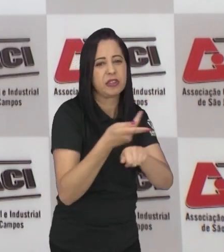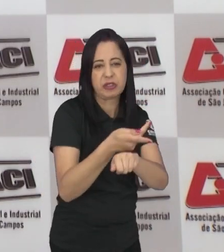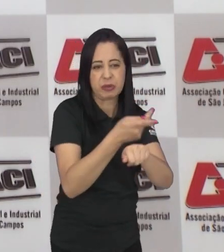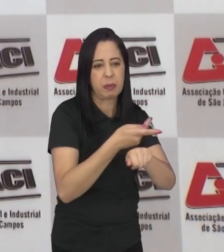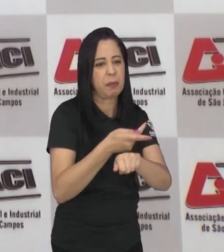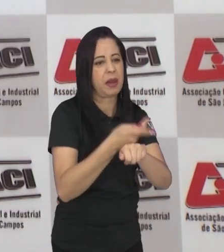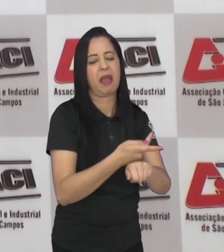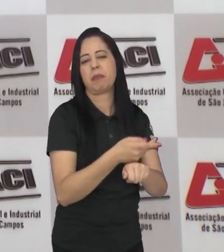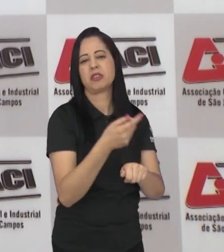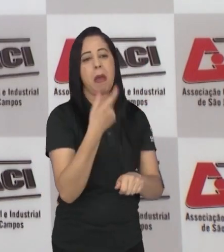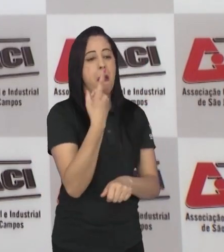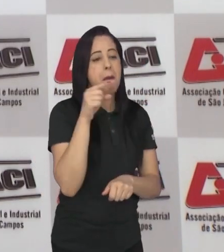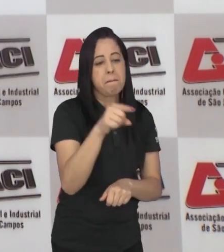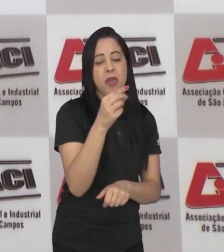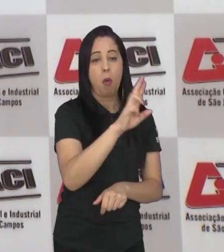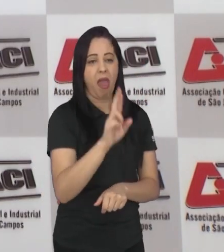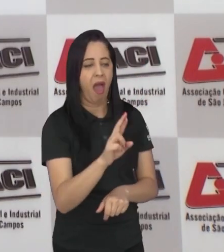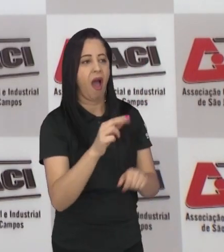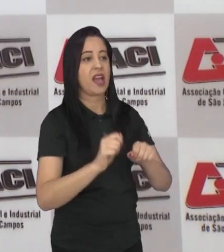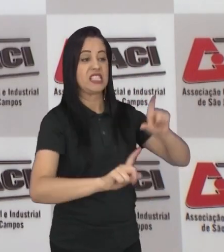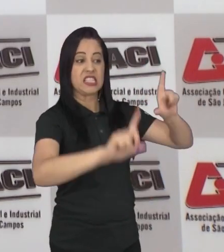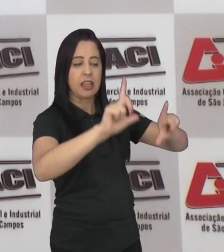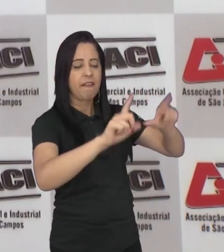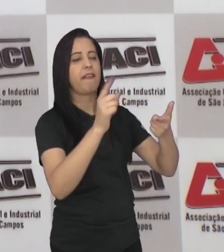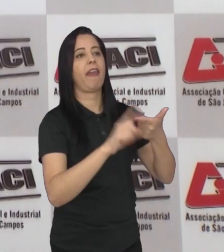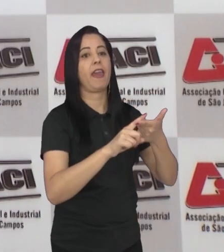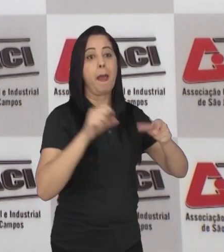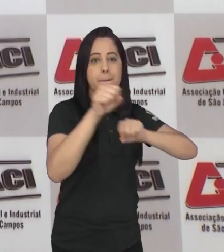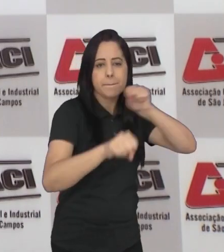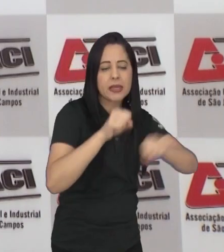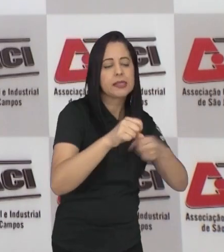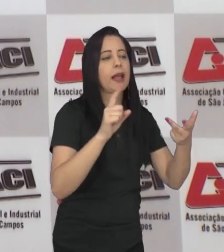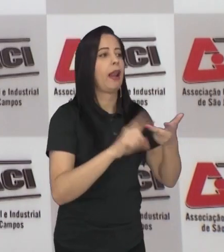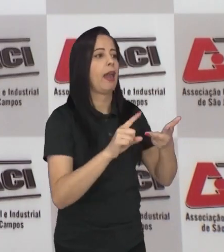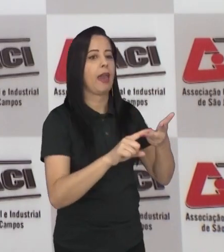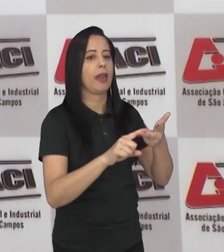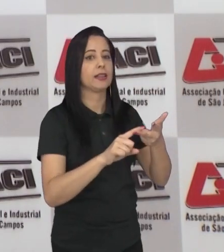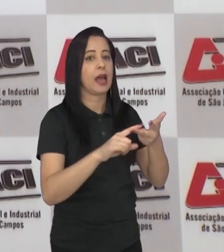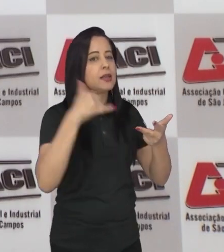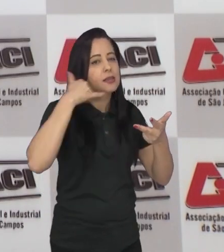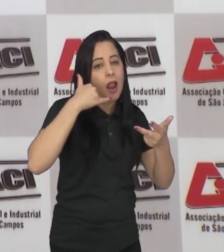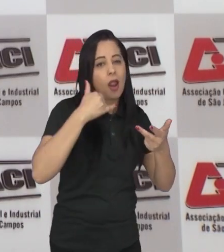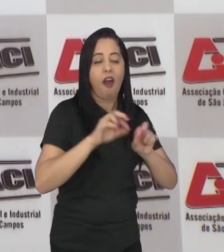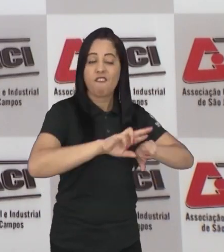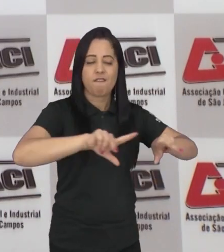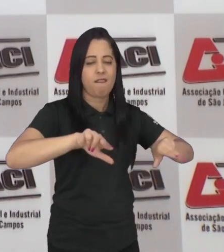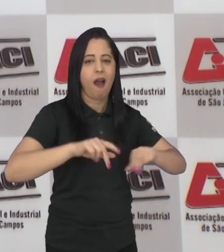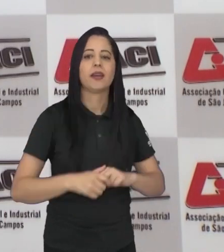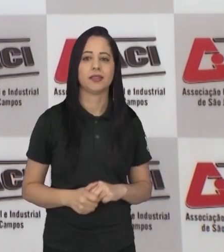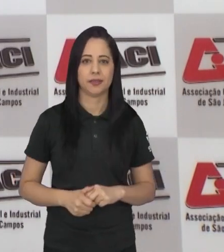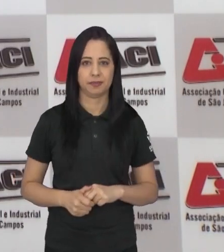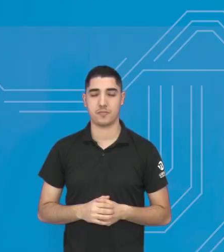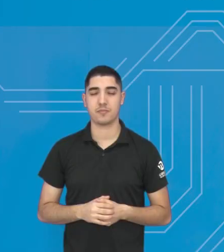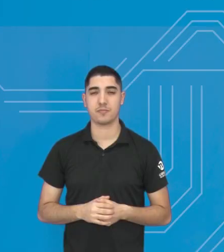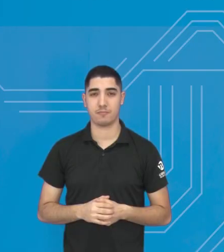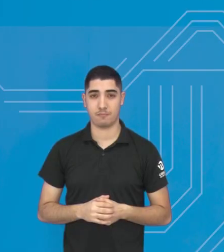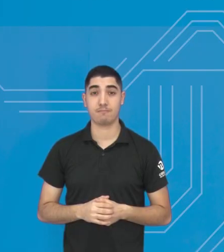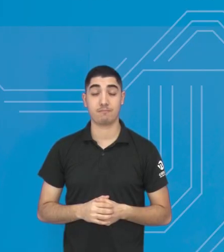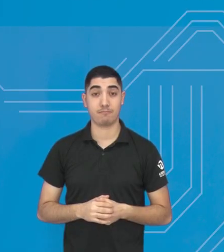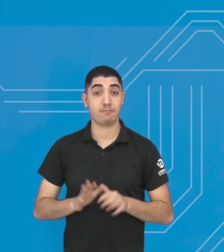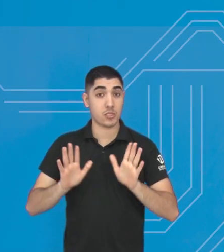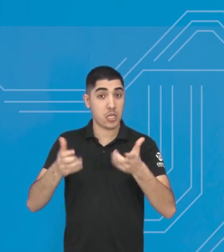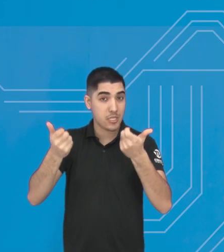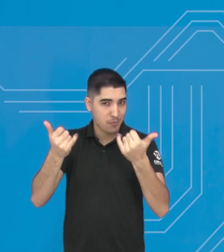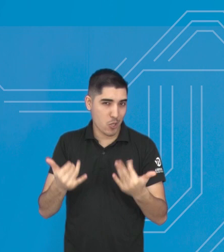de R$500, celulares, computador, televisão 50 polegadas, bicicleta, então nós temos vários brindes.